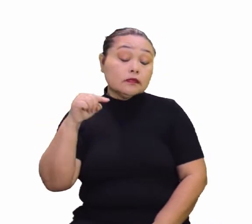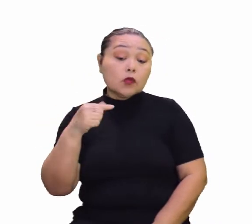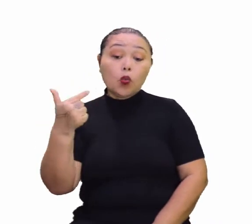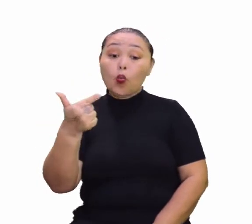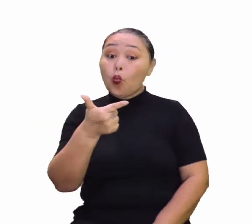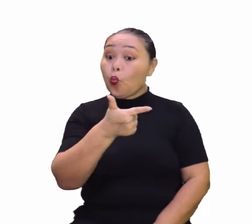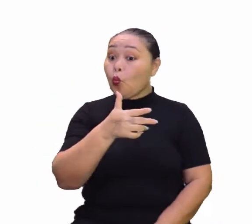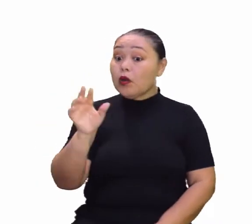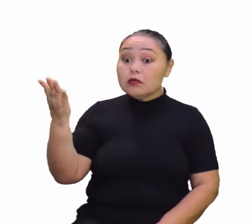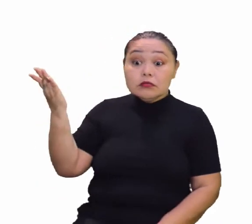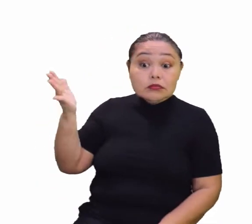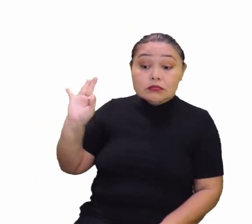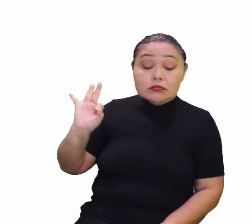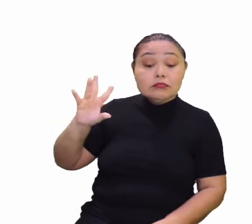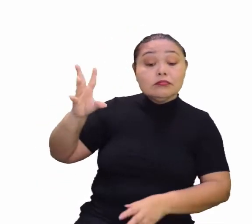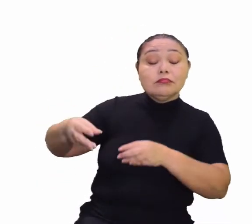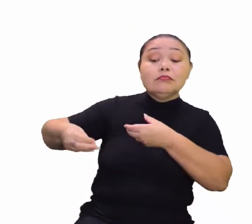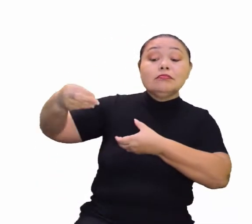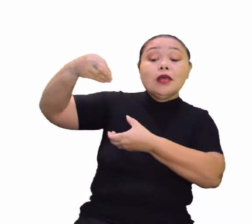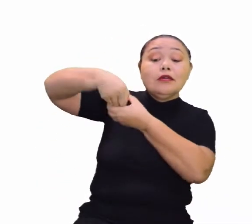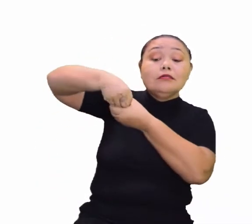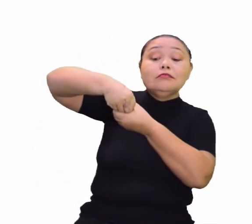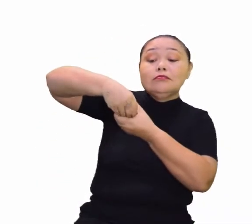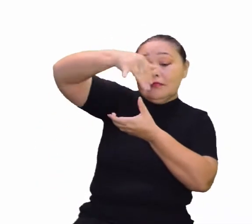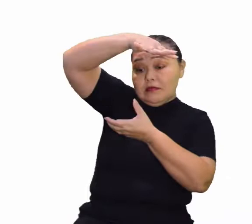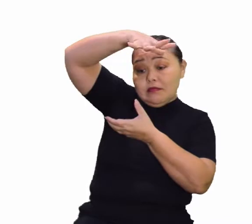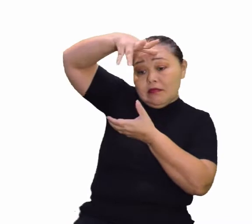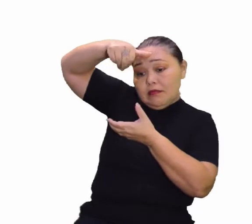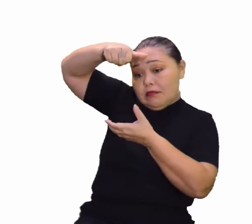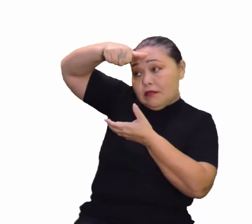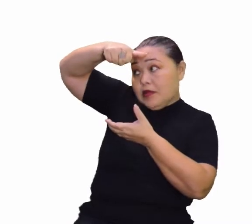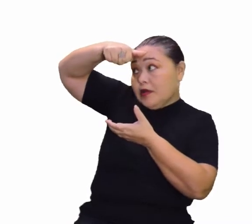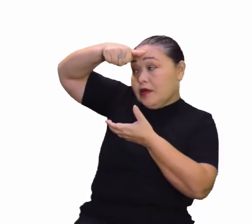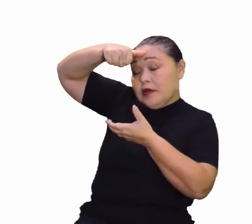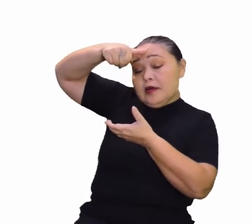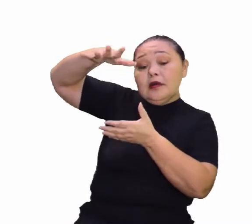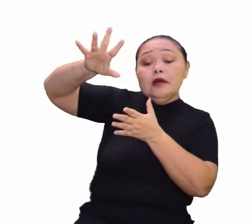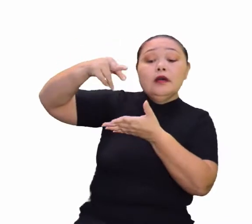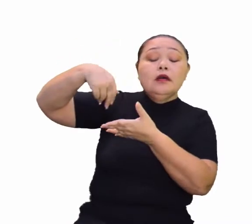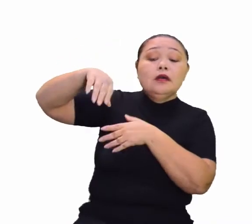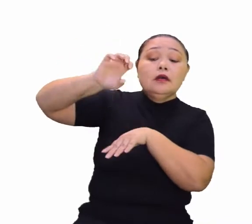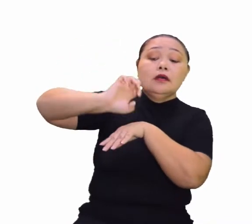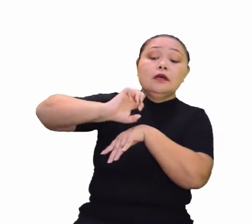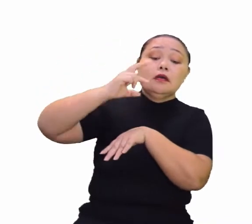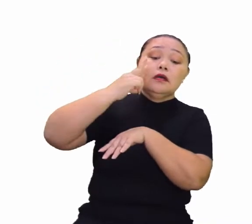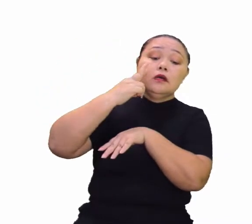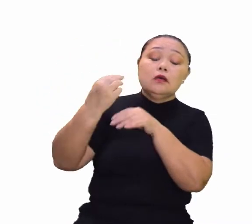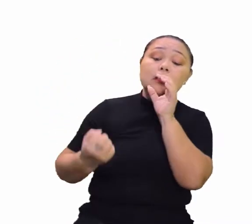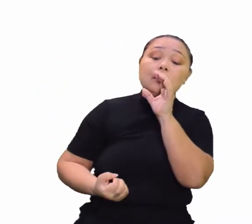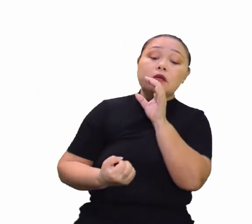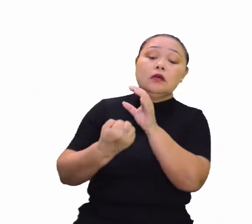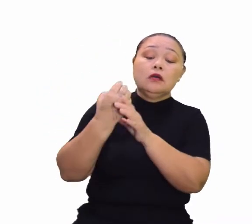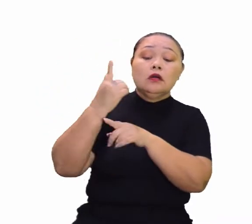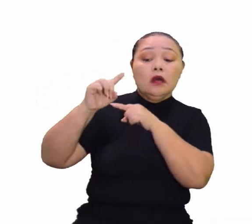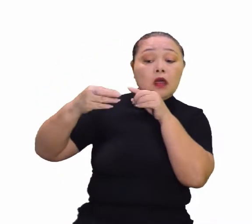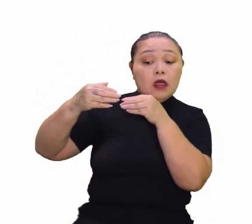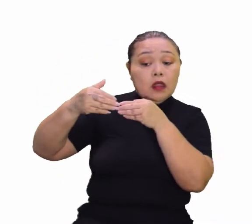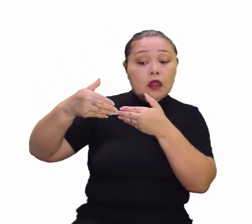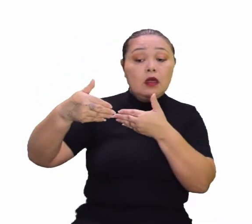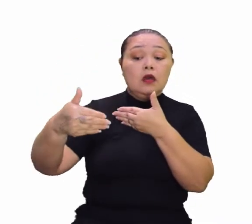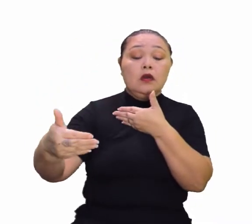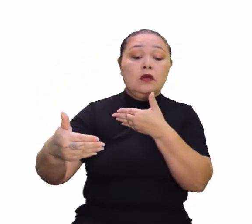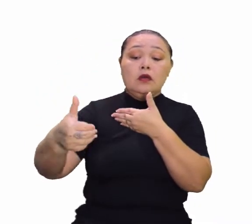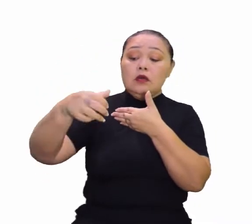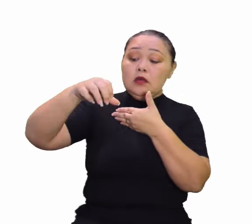nem existia ainda, fazia parte do estado do Mato Grosso. Rondônia começa a surgir a